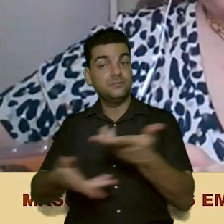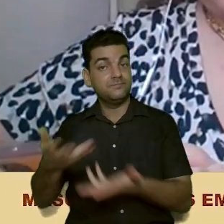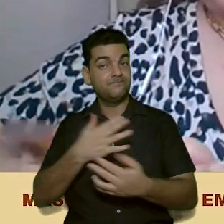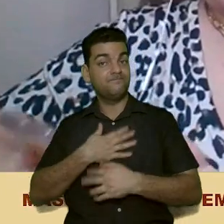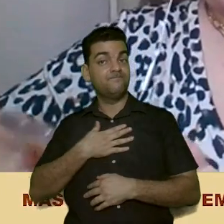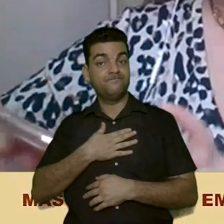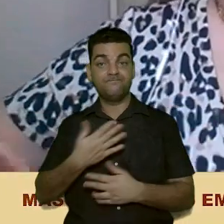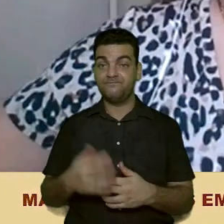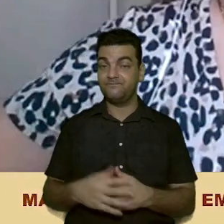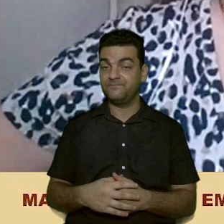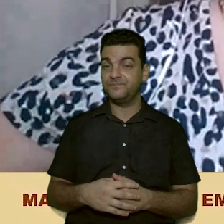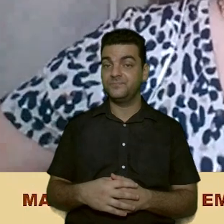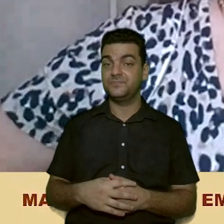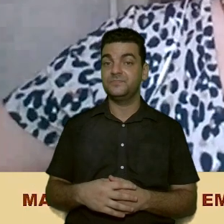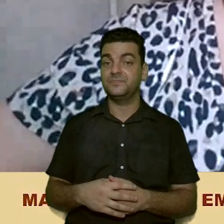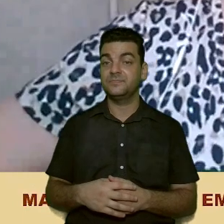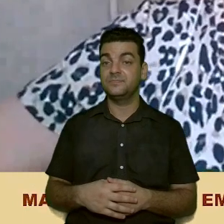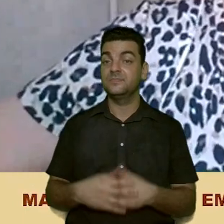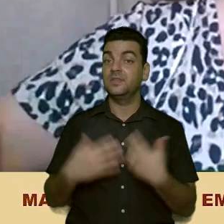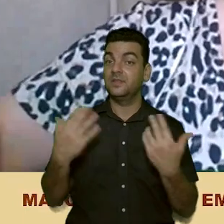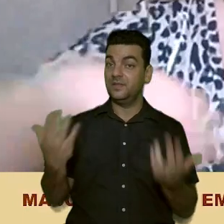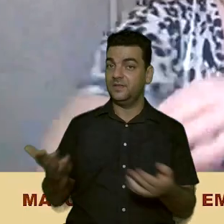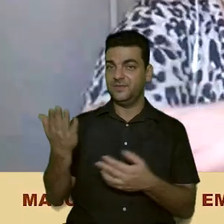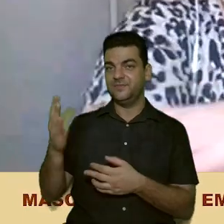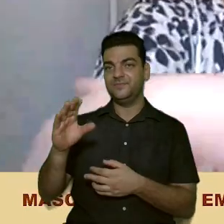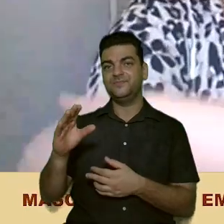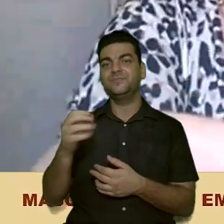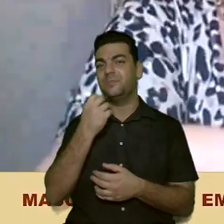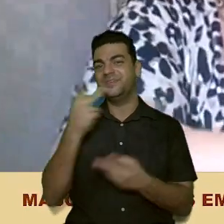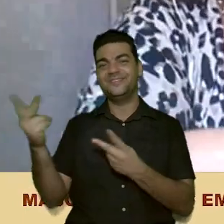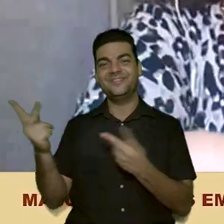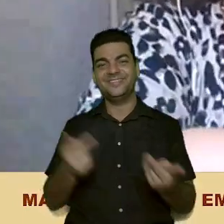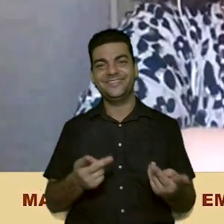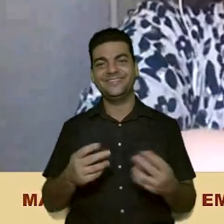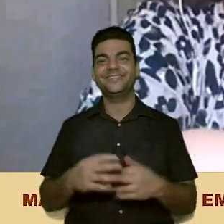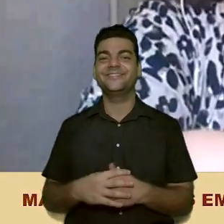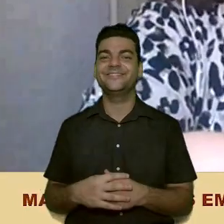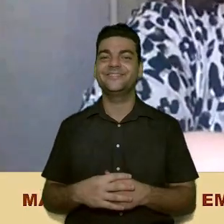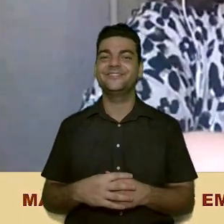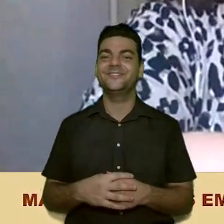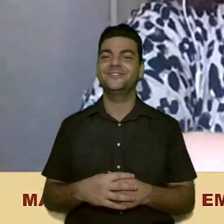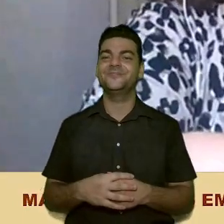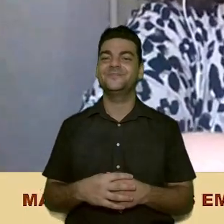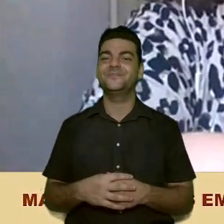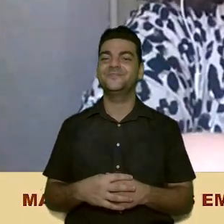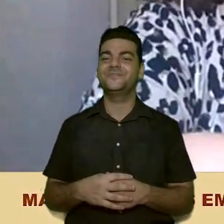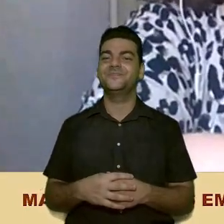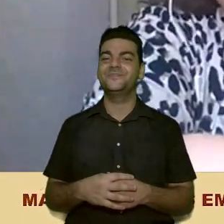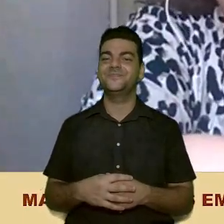prazerosos. Então, Cláudio, por favor, é com prazer que eu passo a palavra para você.